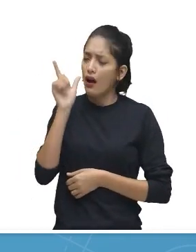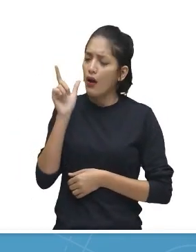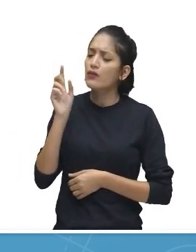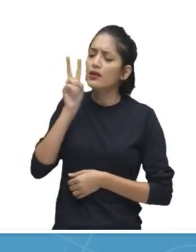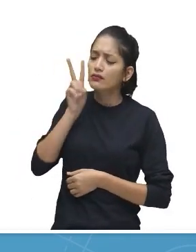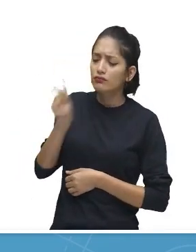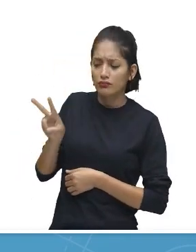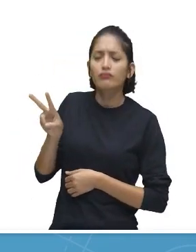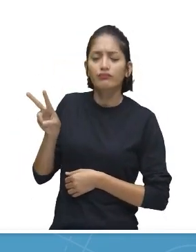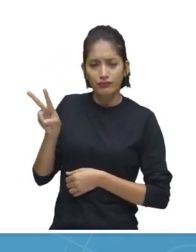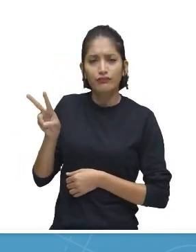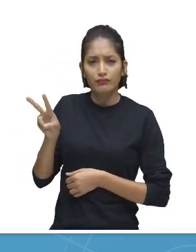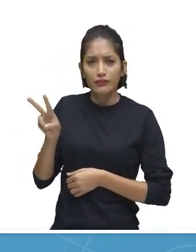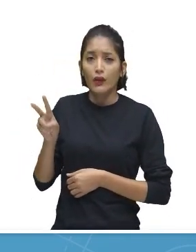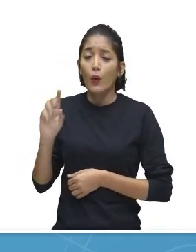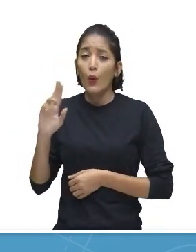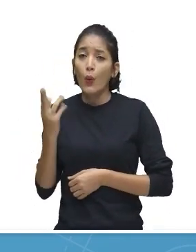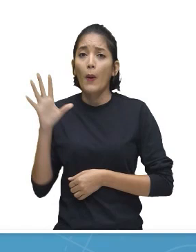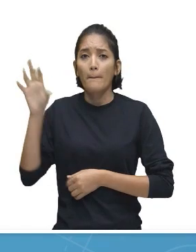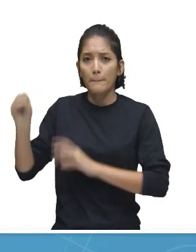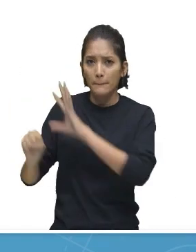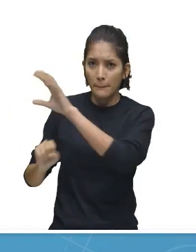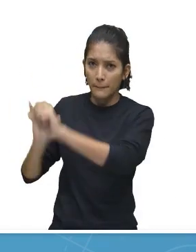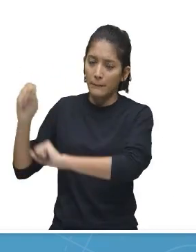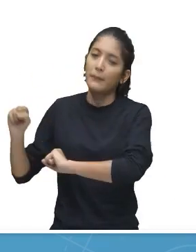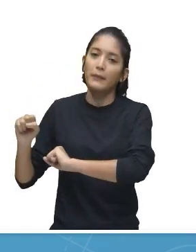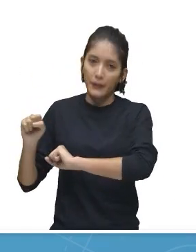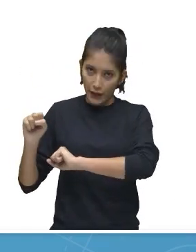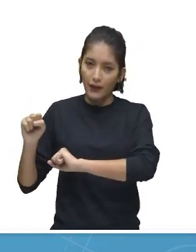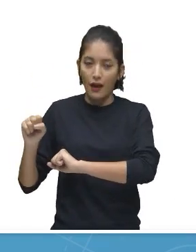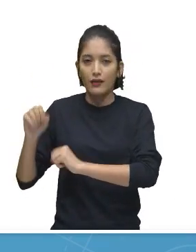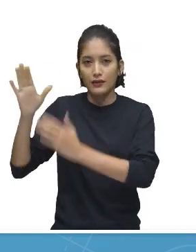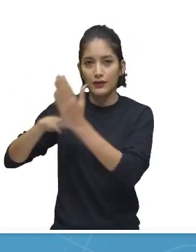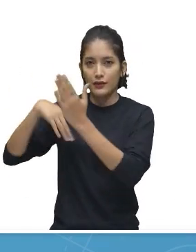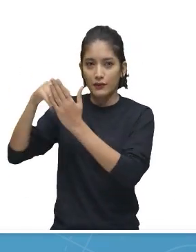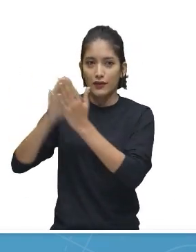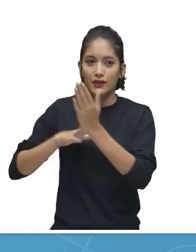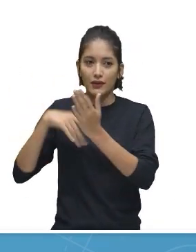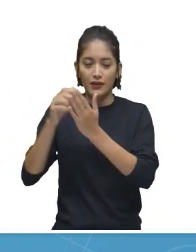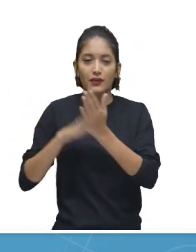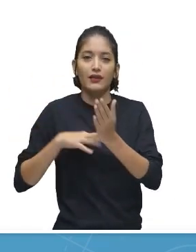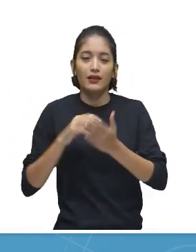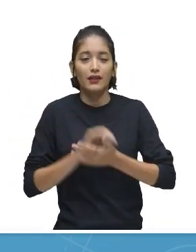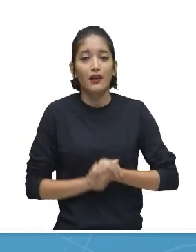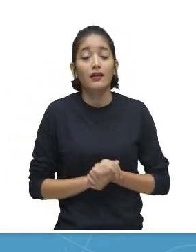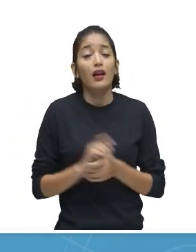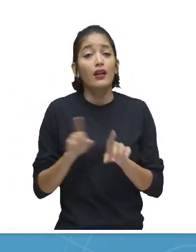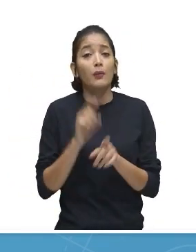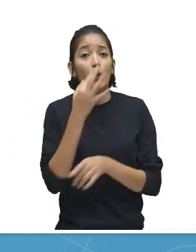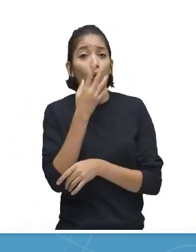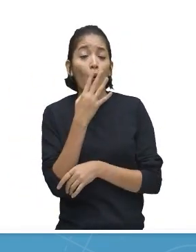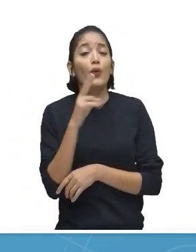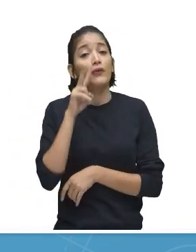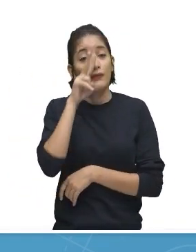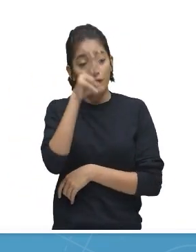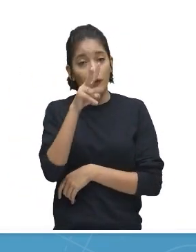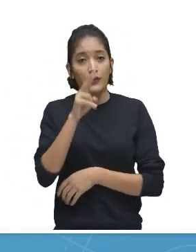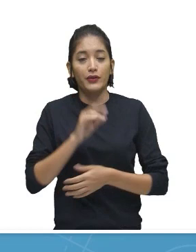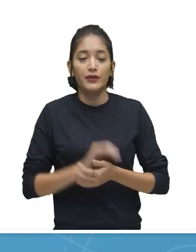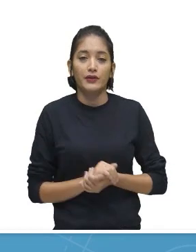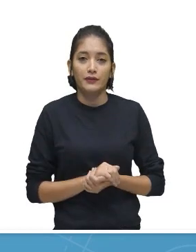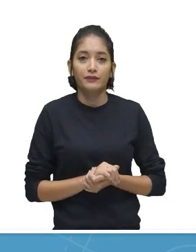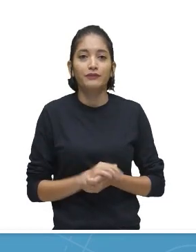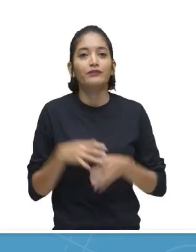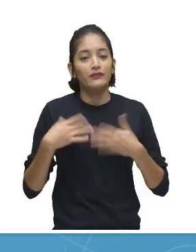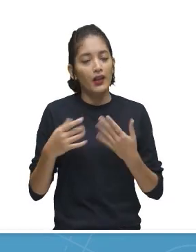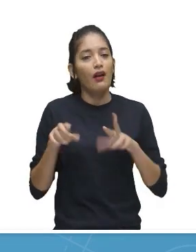sensação tátil ao pegar ali naquela pintura. E ele utiliza também cores mais vivas no sintético. Então,